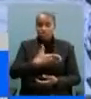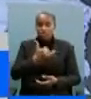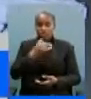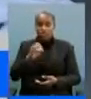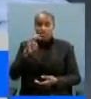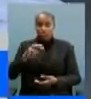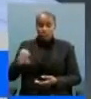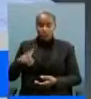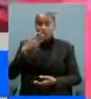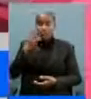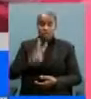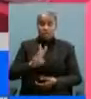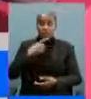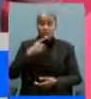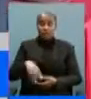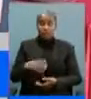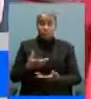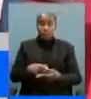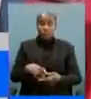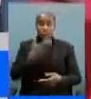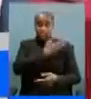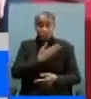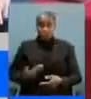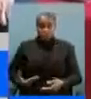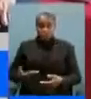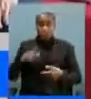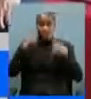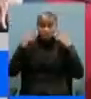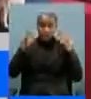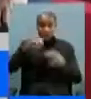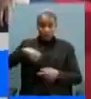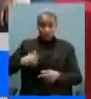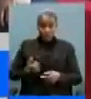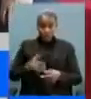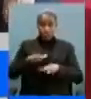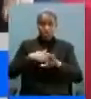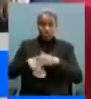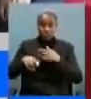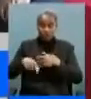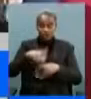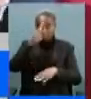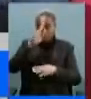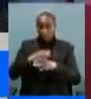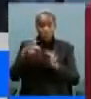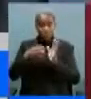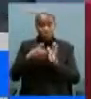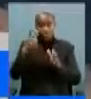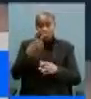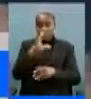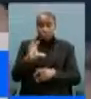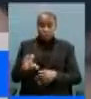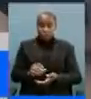contos e é pela terceira vez que Du Xuekong, embaixador extraordinário da China em Cabo Verde, realiza este ato simbólico para os dois